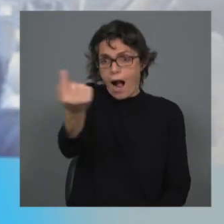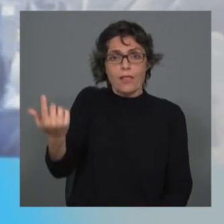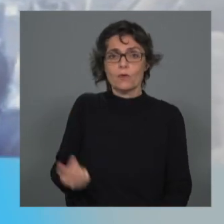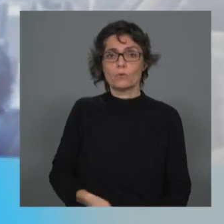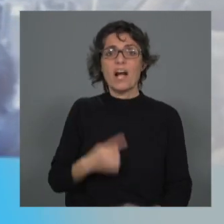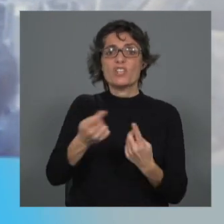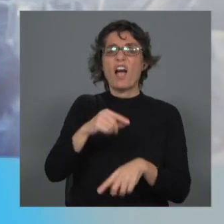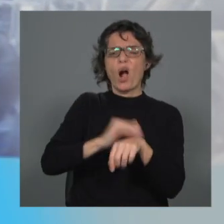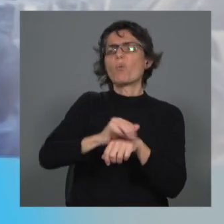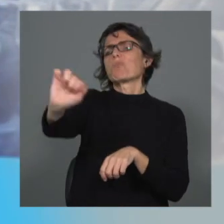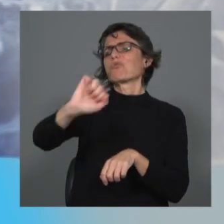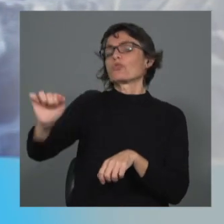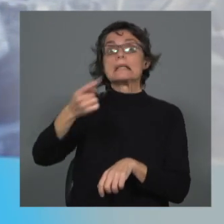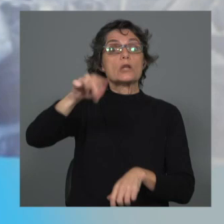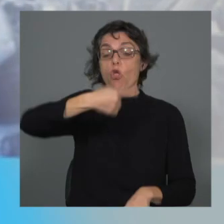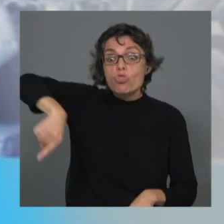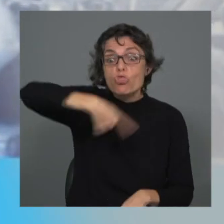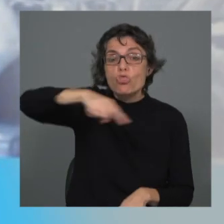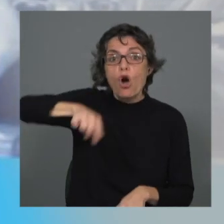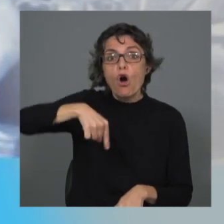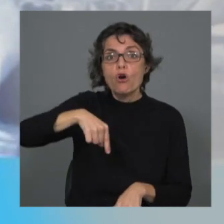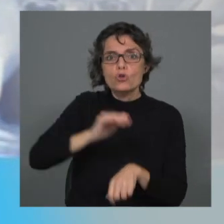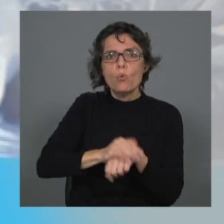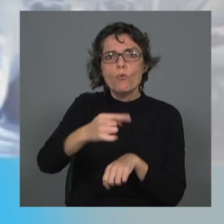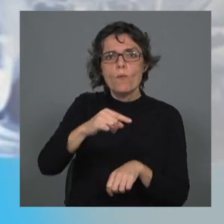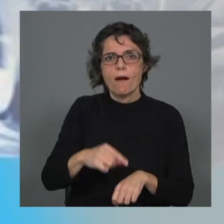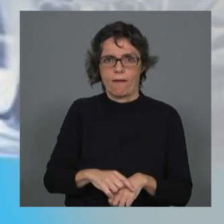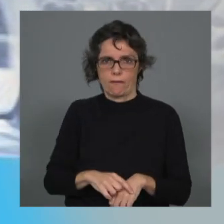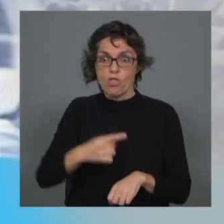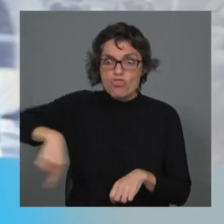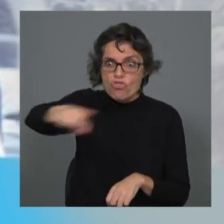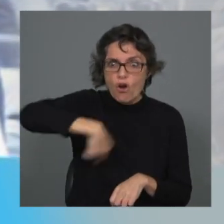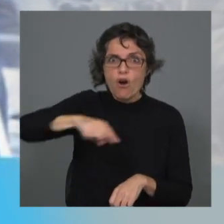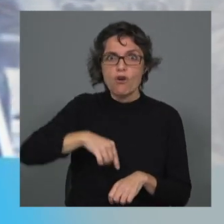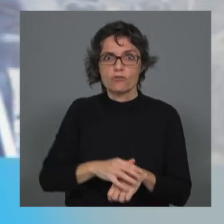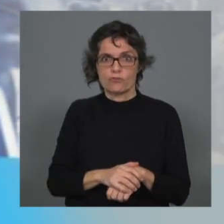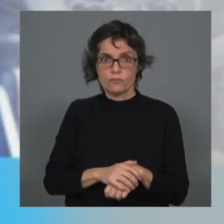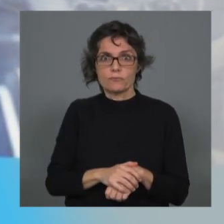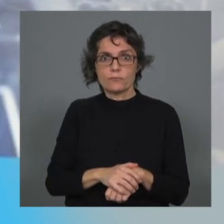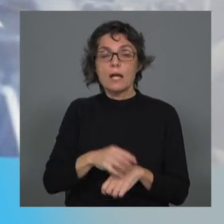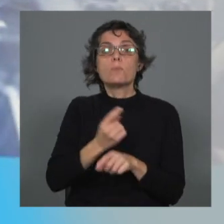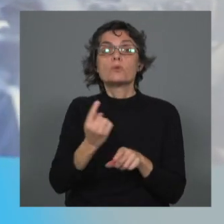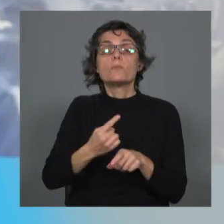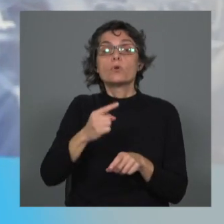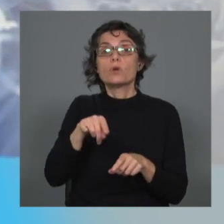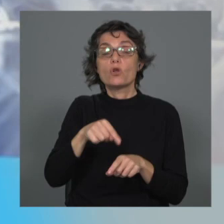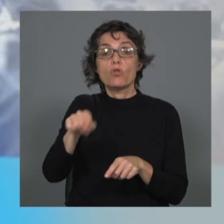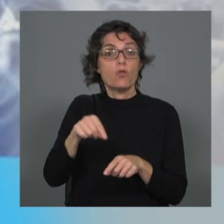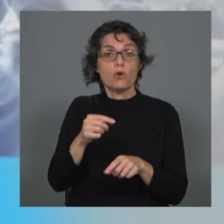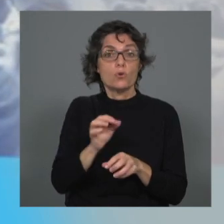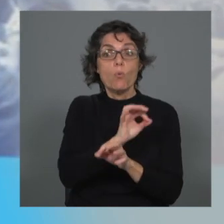outros. Sabe? Não, somos nós. Nós não temos a possibilidade de